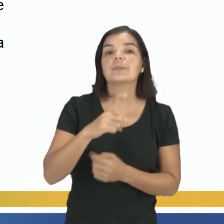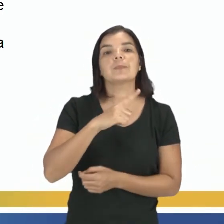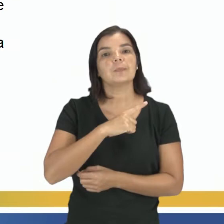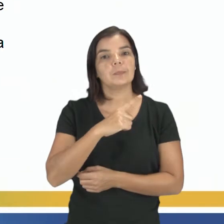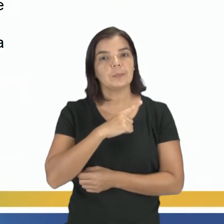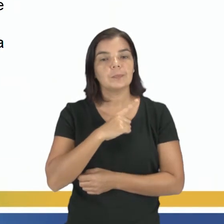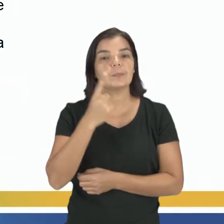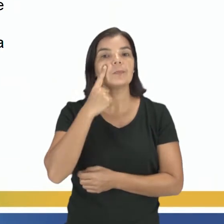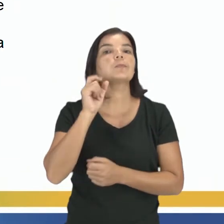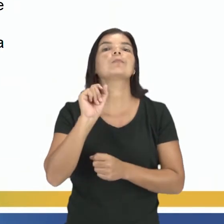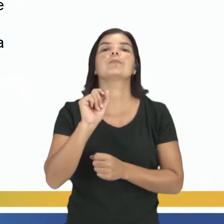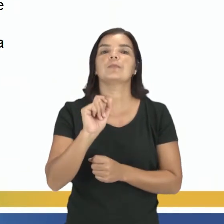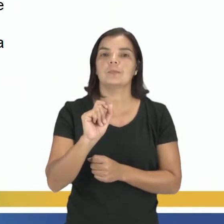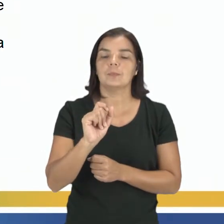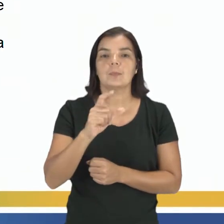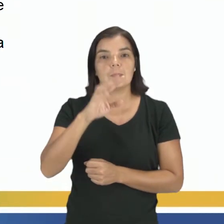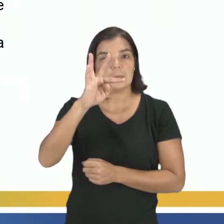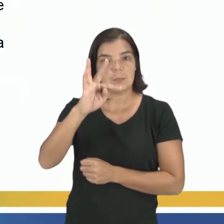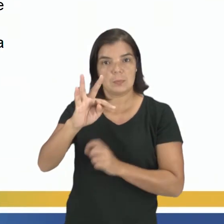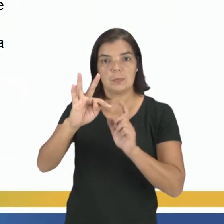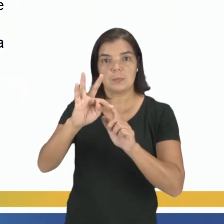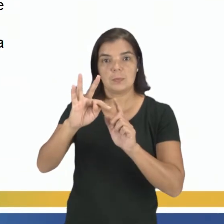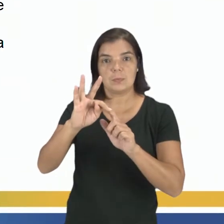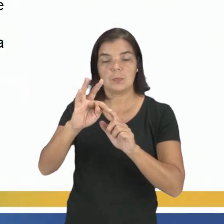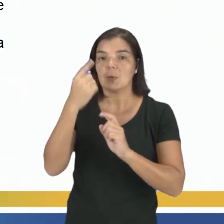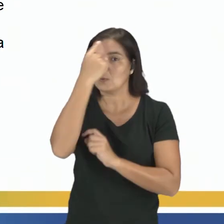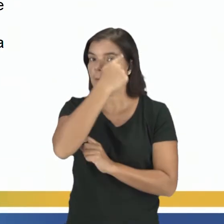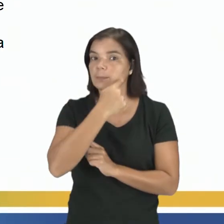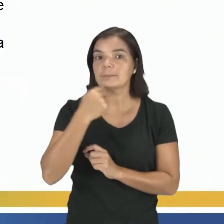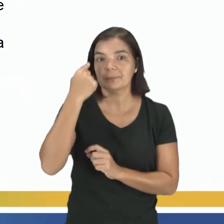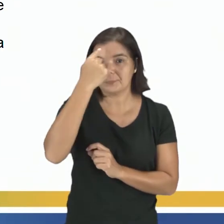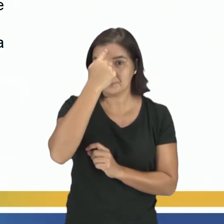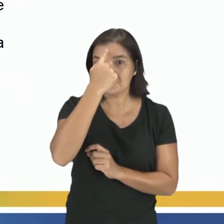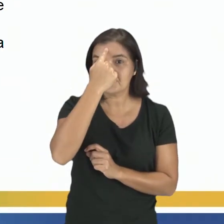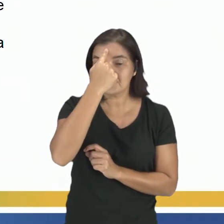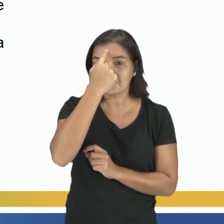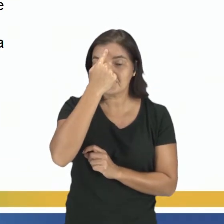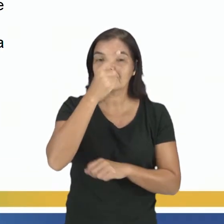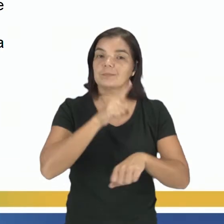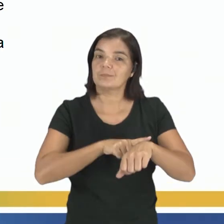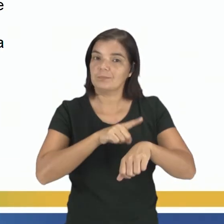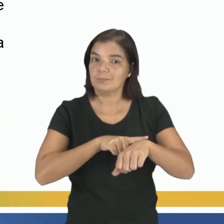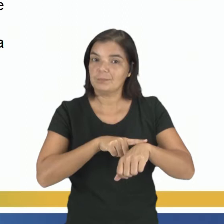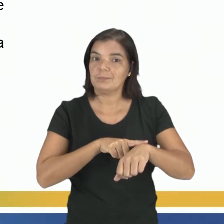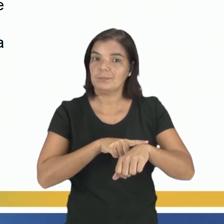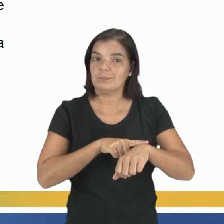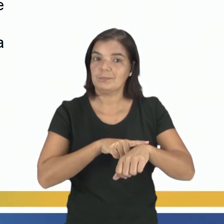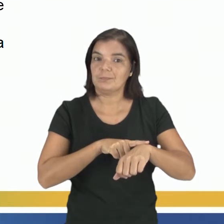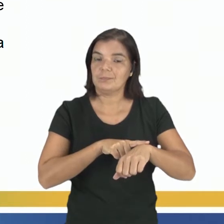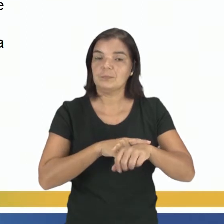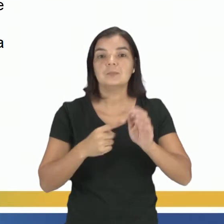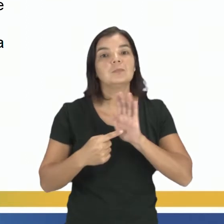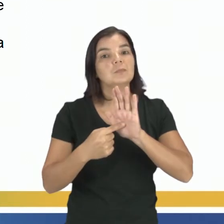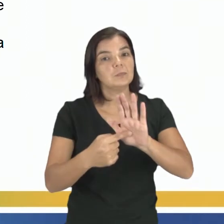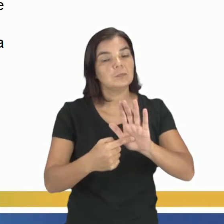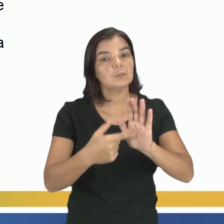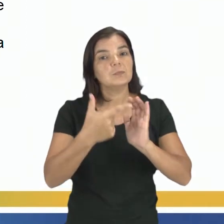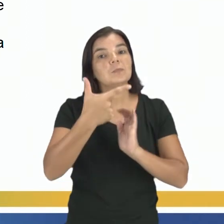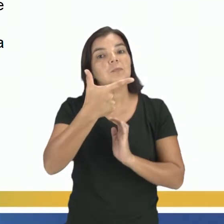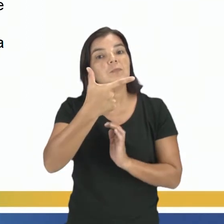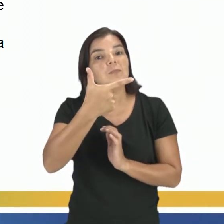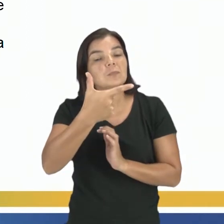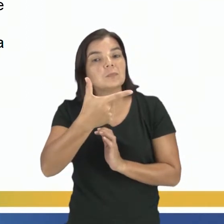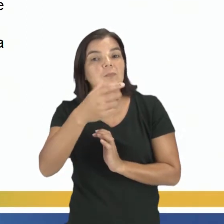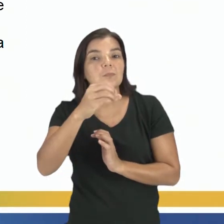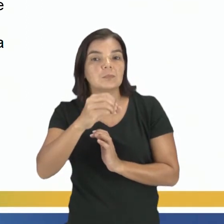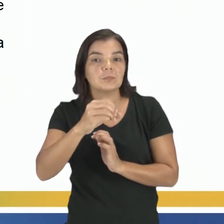que ver uma coisa, T ali é dado em horas, T é o tempo em horas. E ali eu quero saber